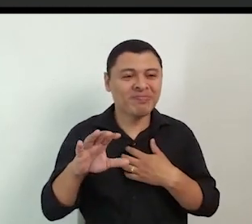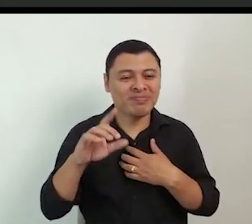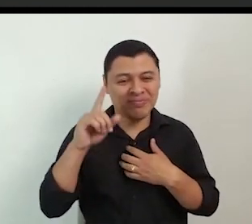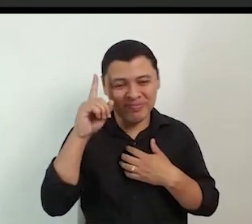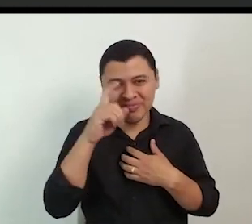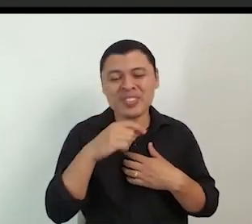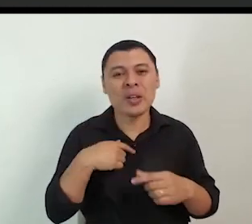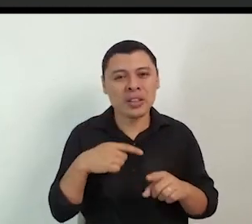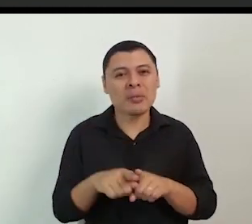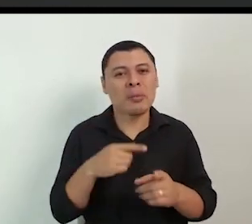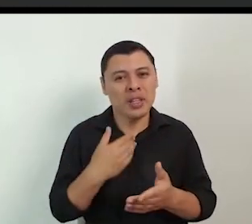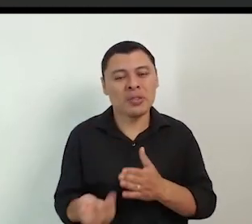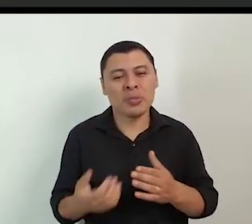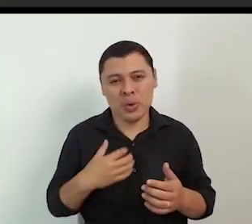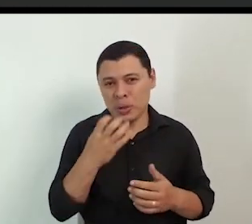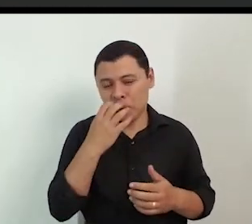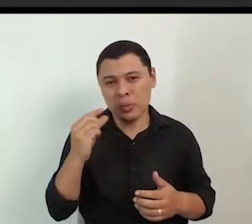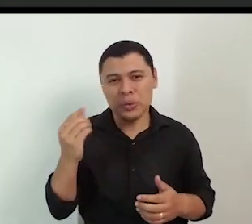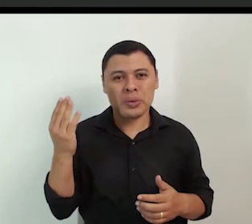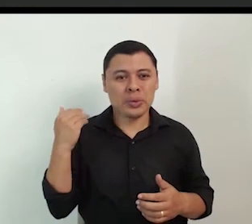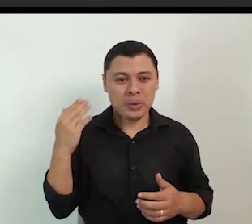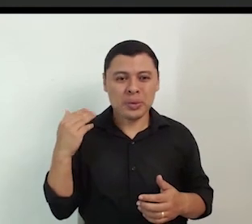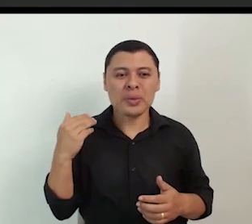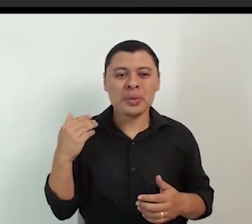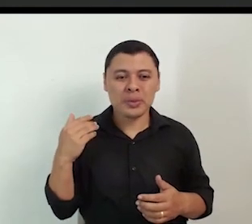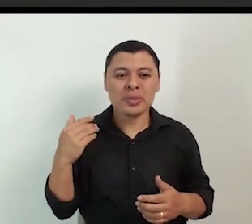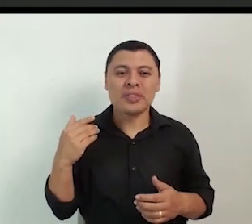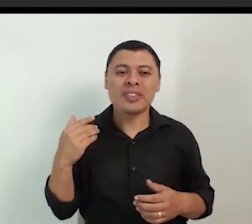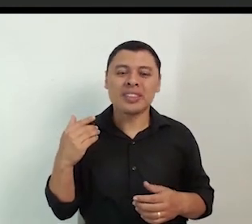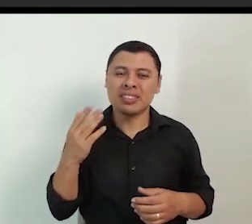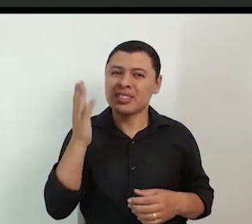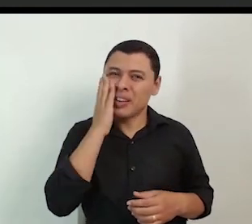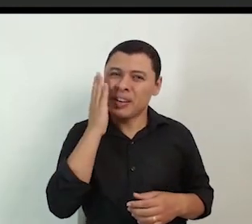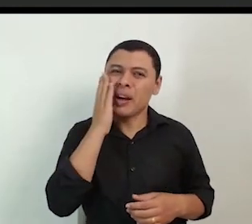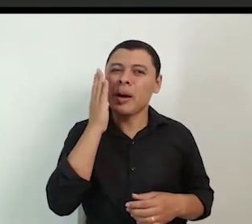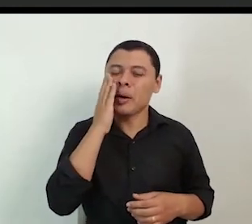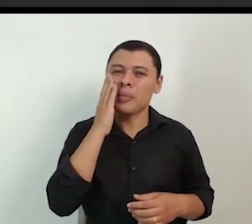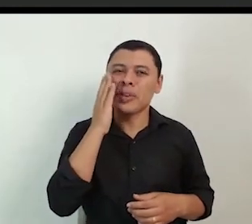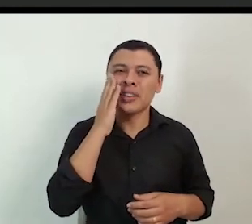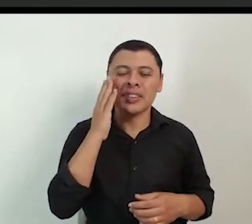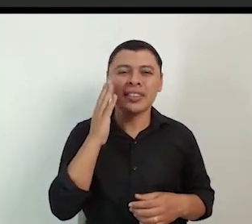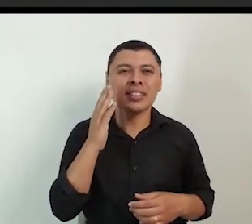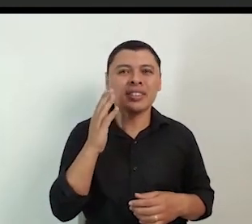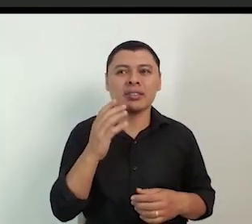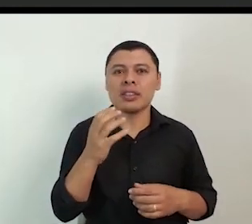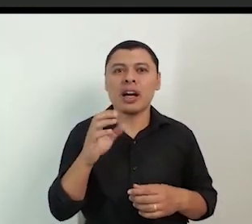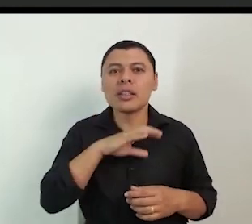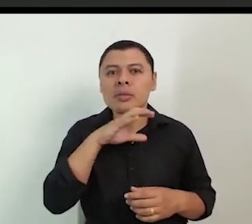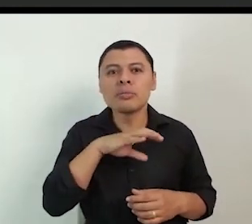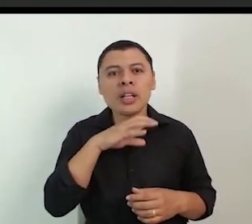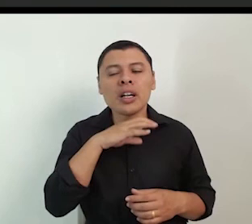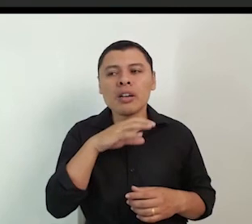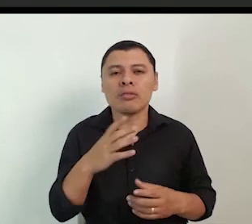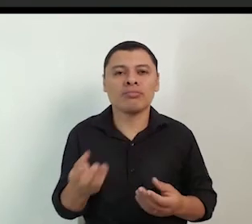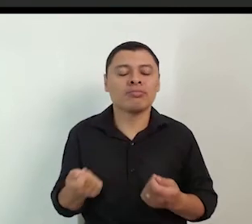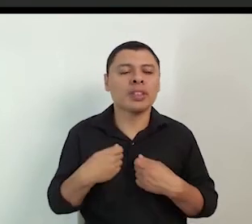eu também perdi meu cachorro há pouco tempo, e assim, a gente sabe que os animais, às vezes, na vida da